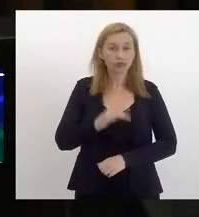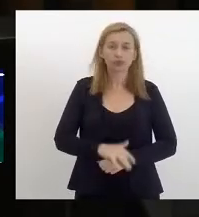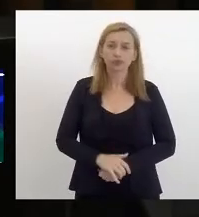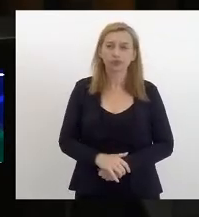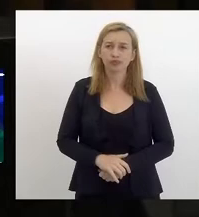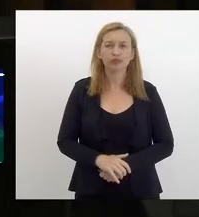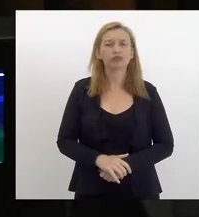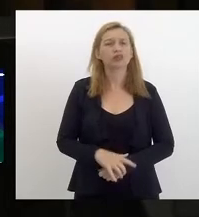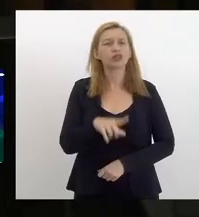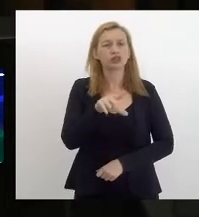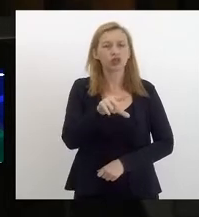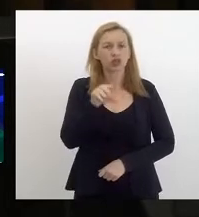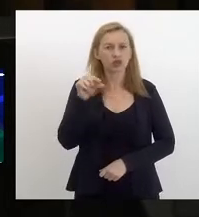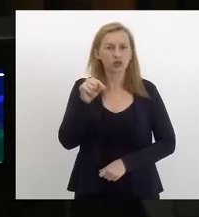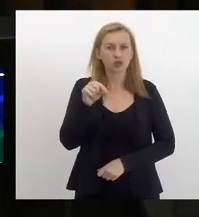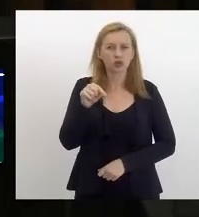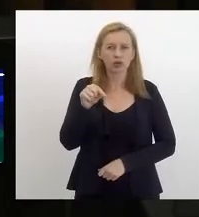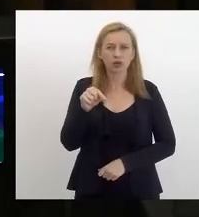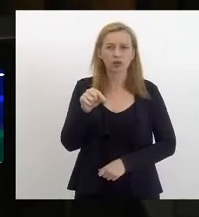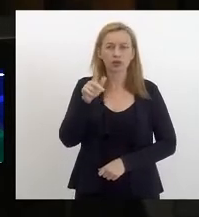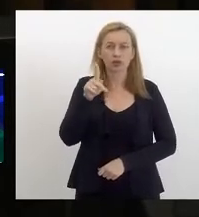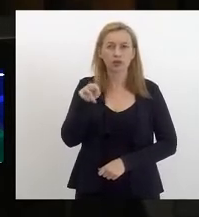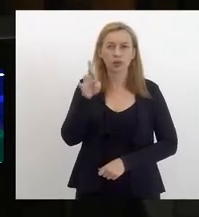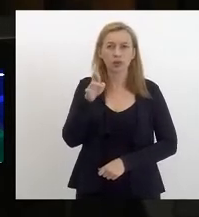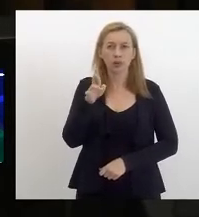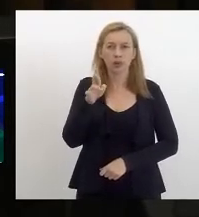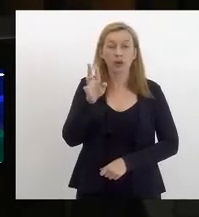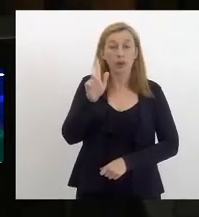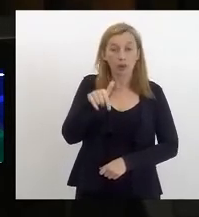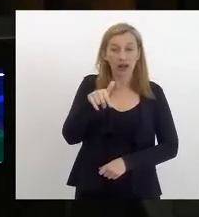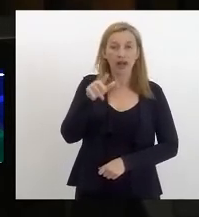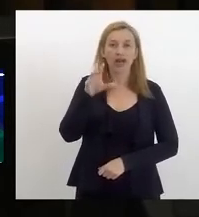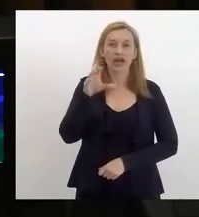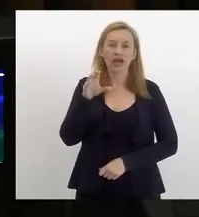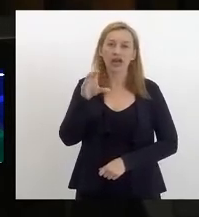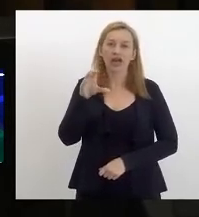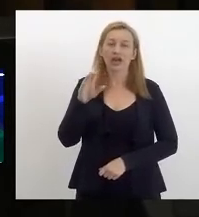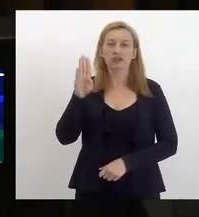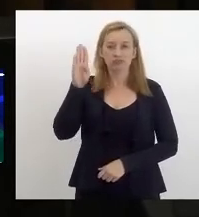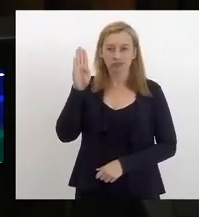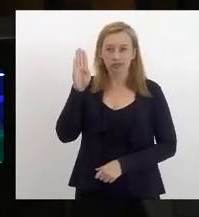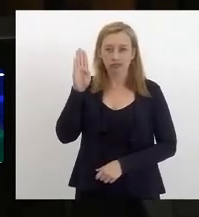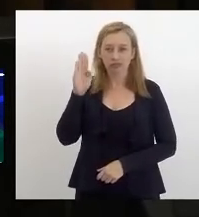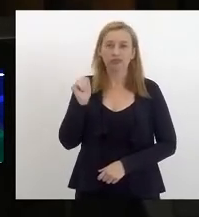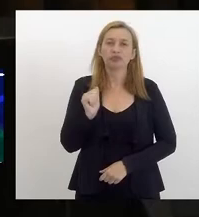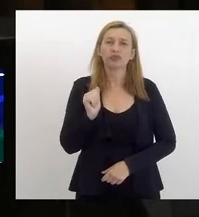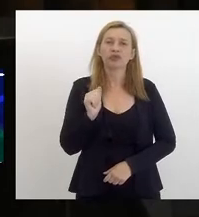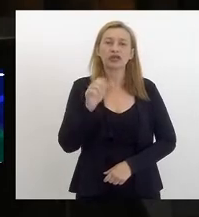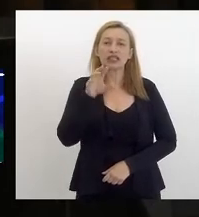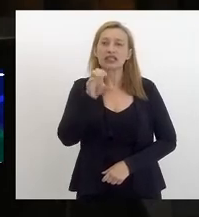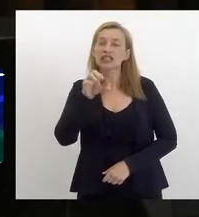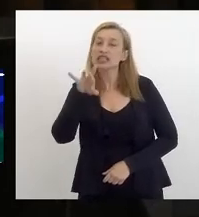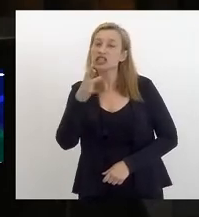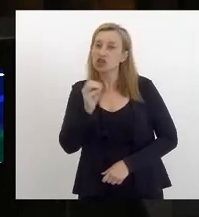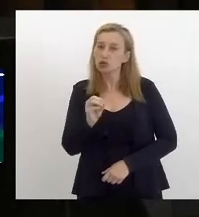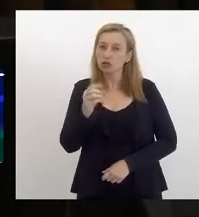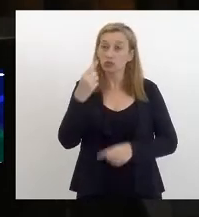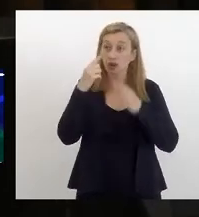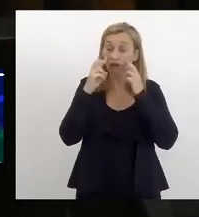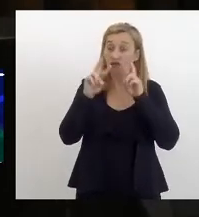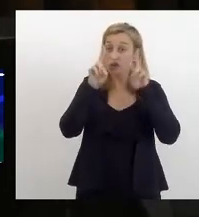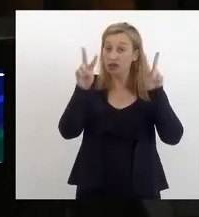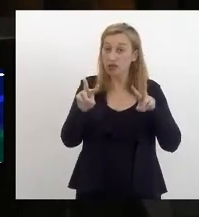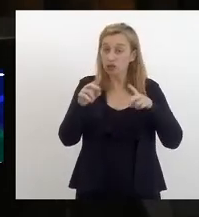a decisão do pré candidato Ciro Gomes sobre ponto de vista político deputada Lucinha